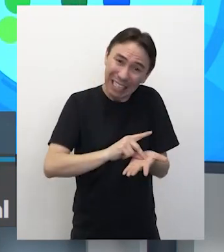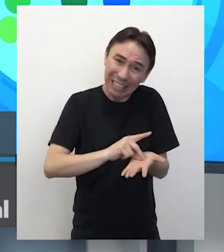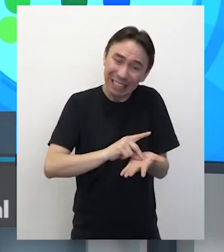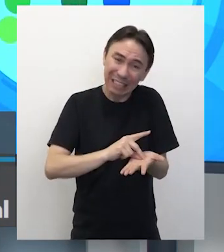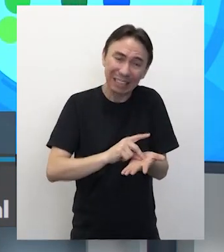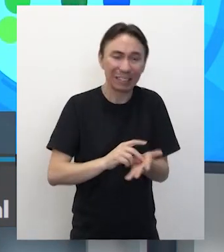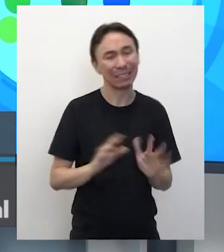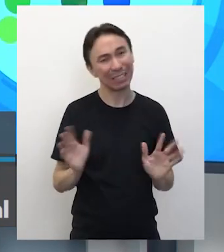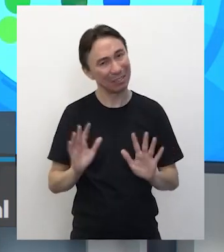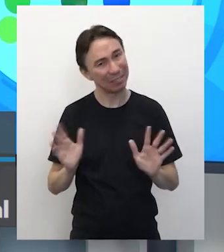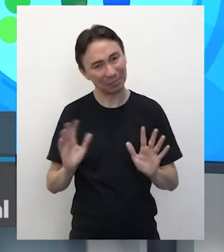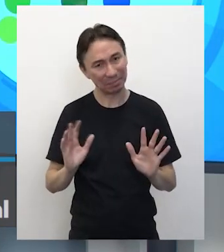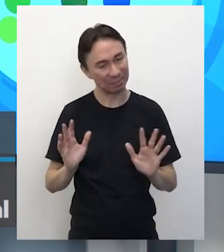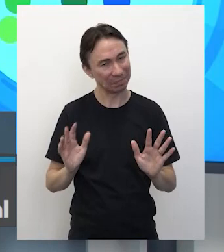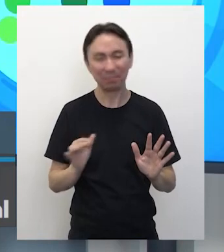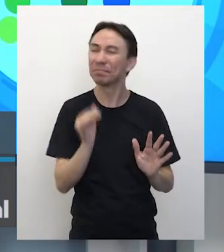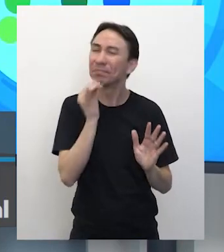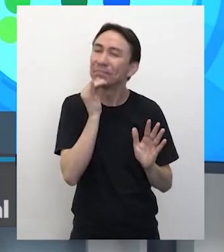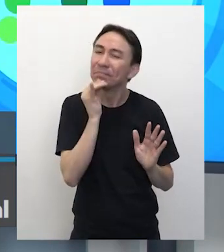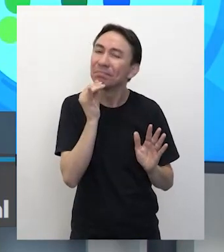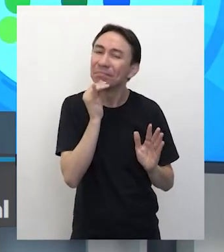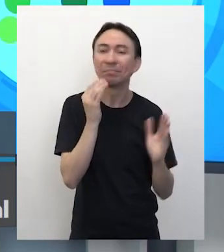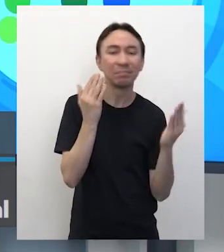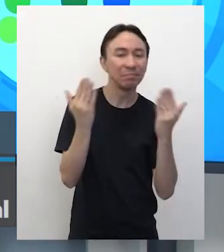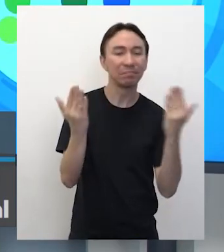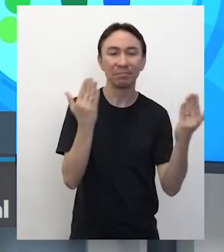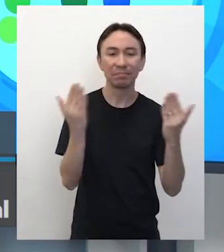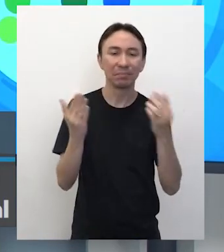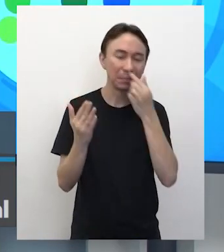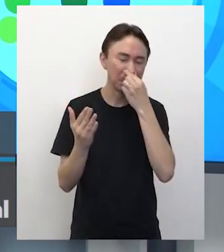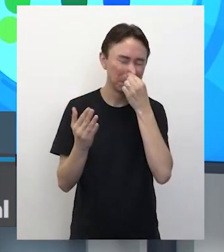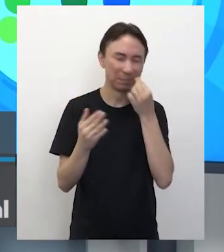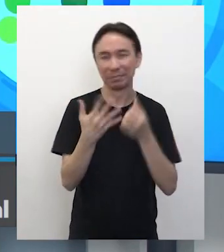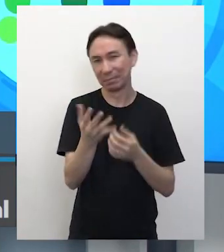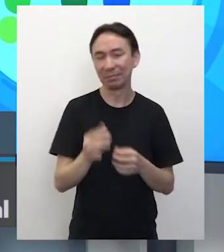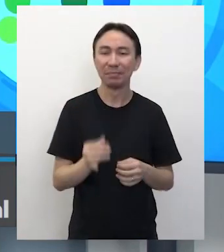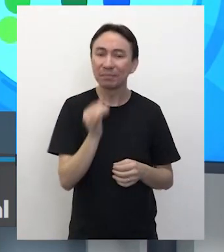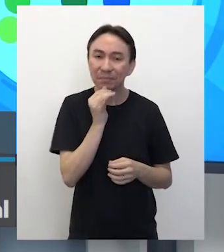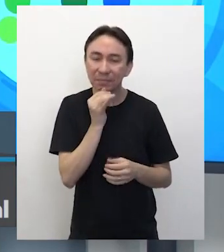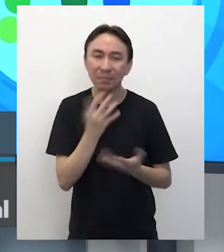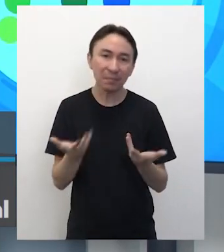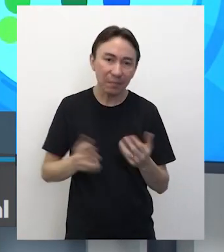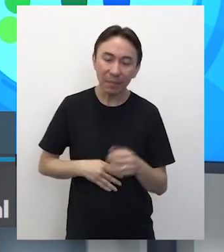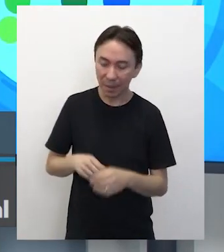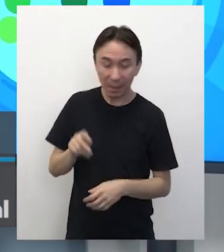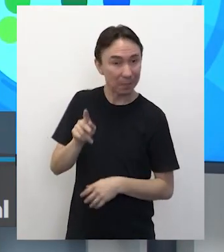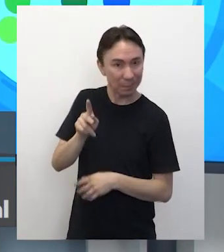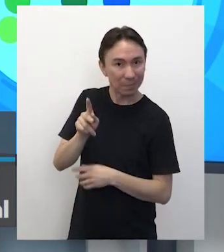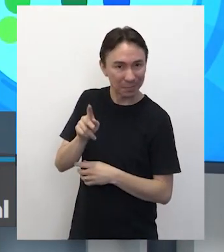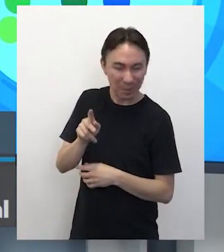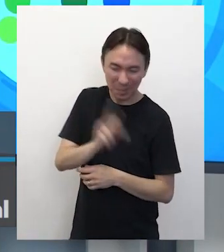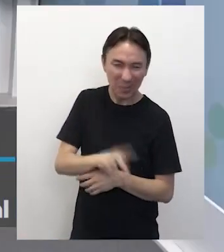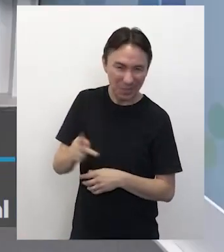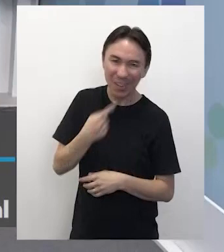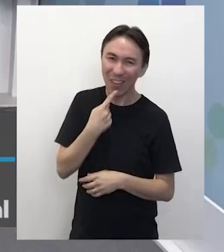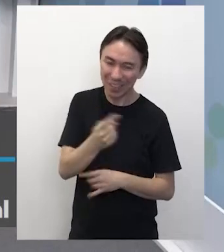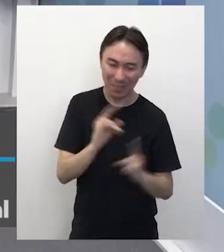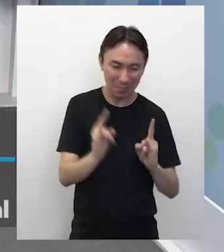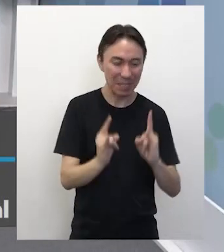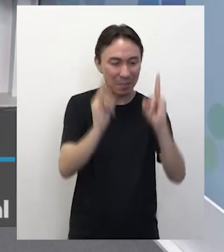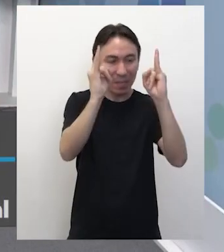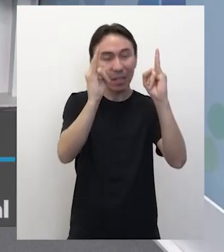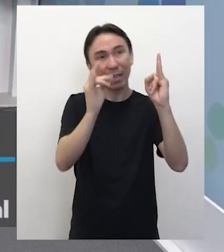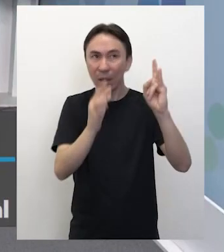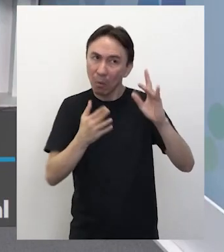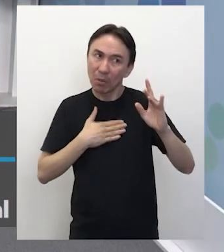do professor, talvez a gente pudesse dizer assim, meu apartamento é maior do que o mundo, né? Então, tem uma frase